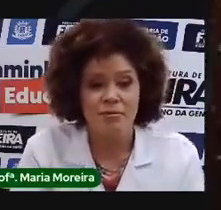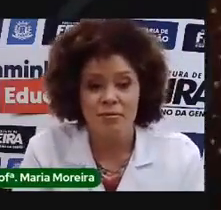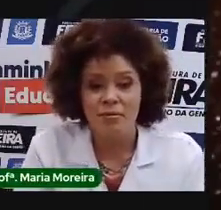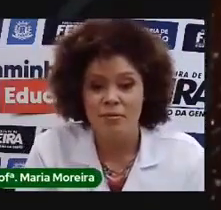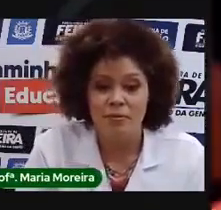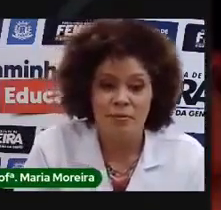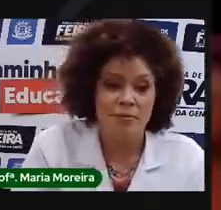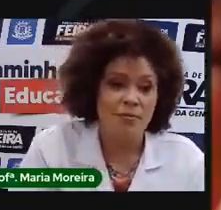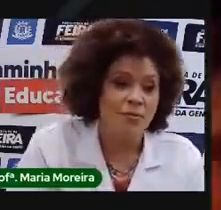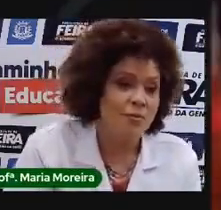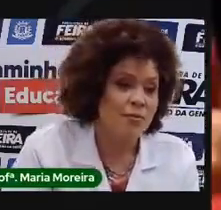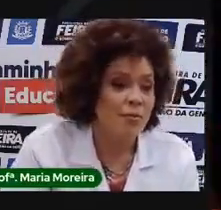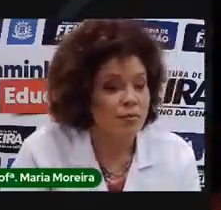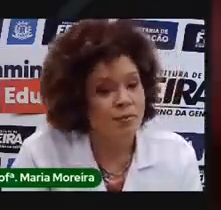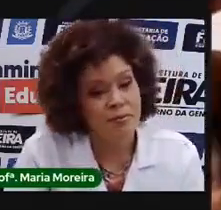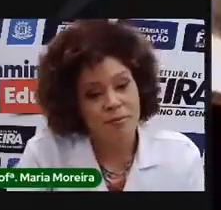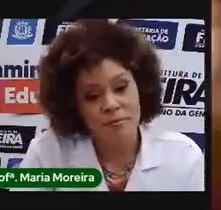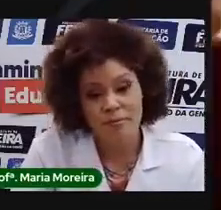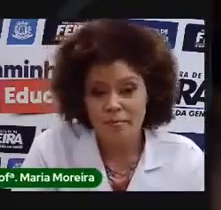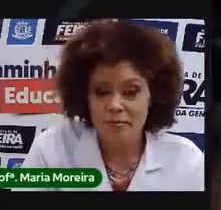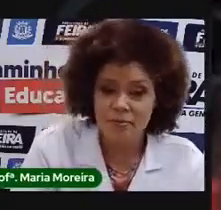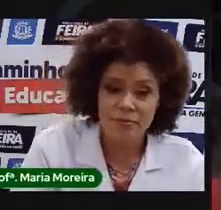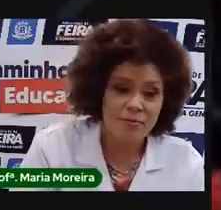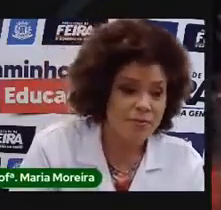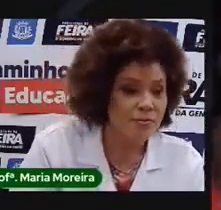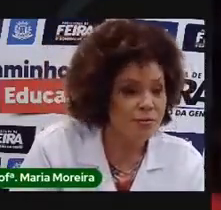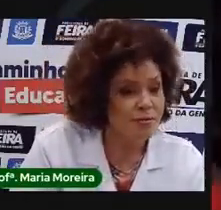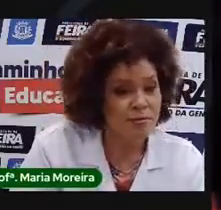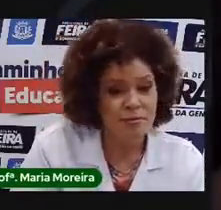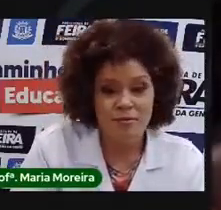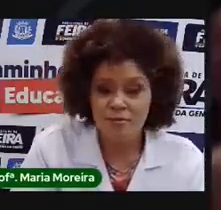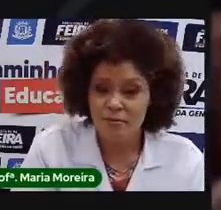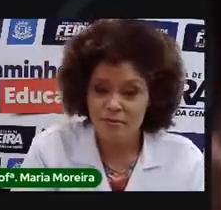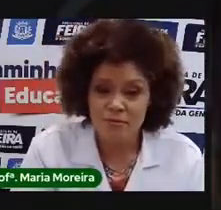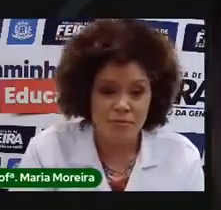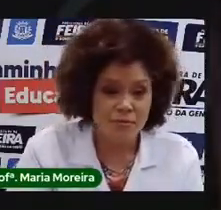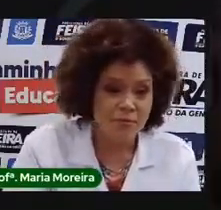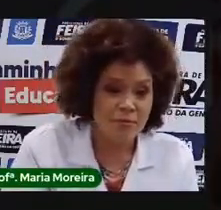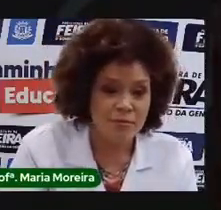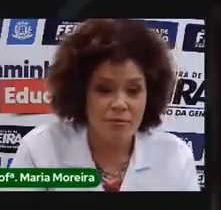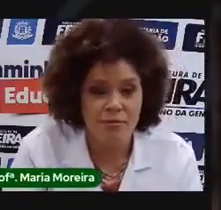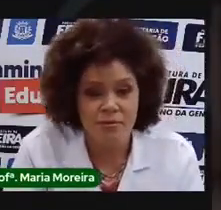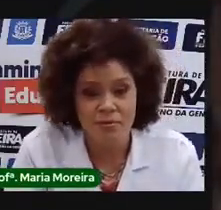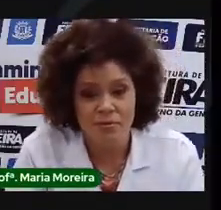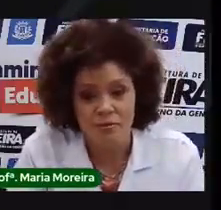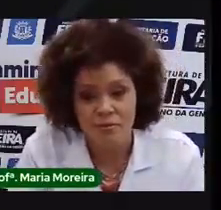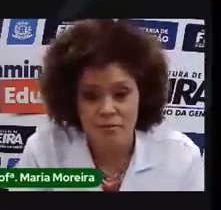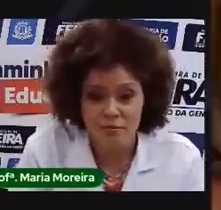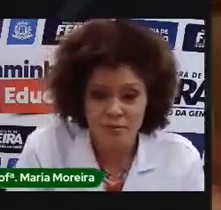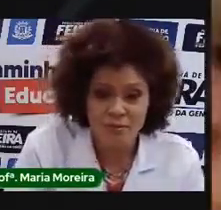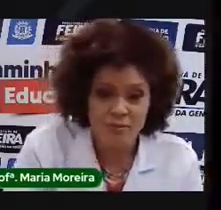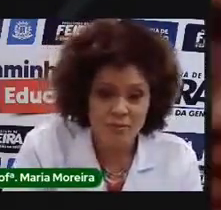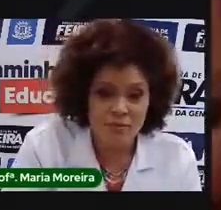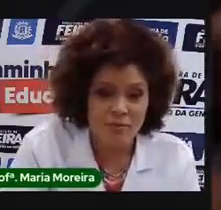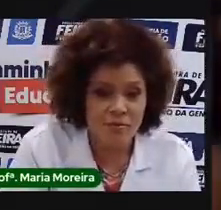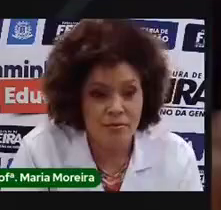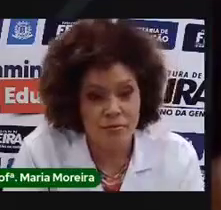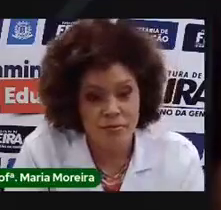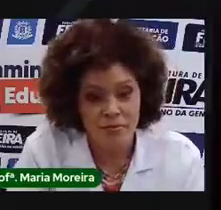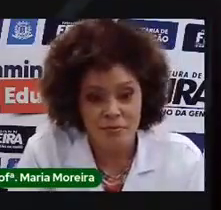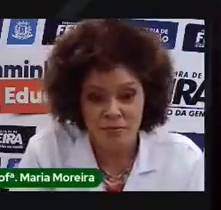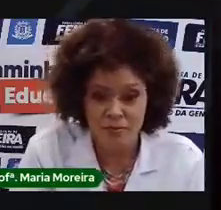Feira de feijão, feira de carinho, feira de paixão. Olha a freguesia, olha a